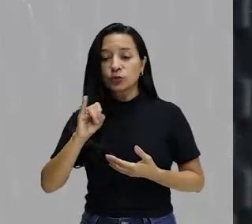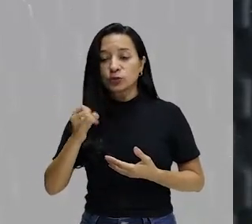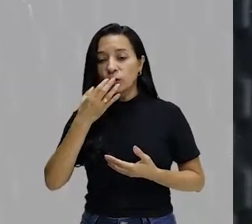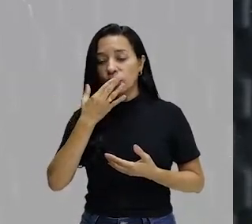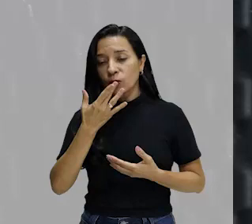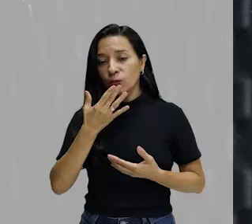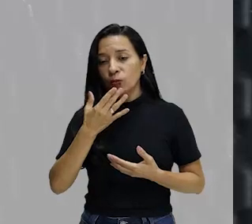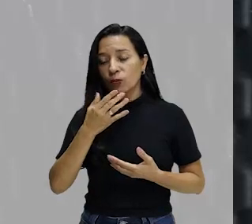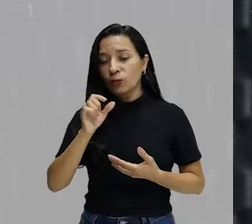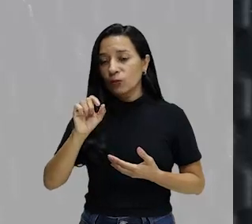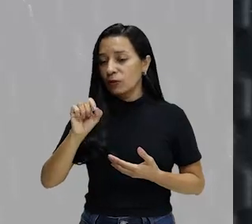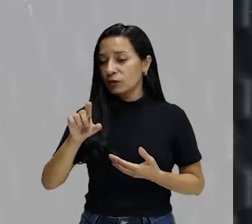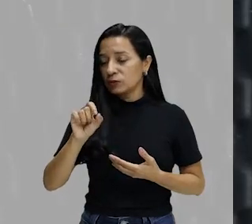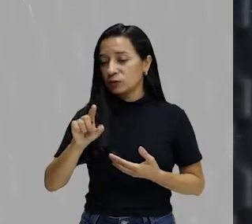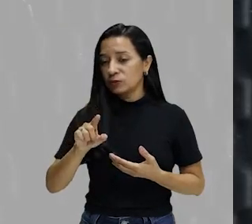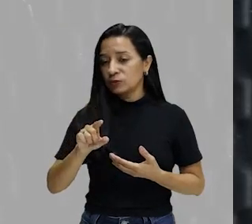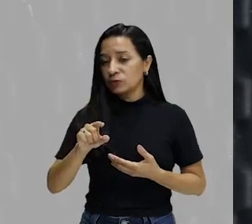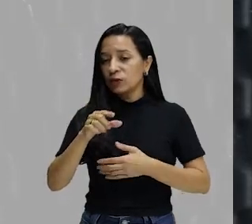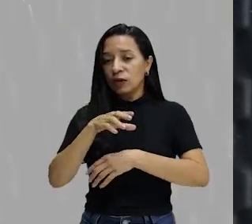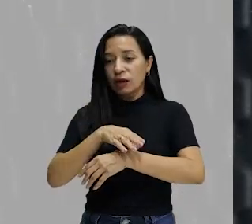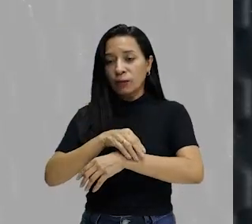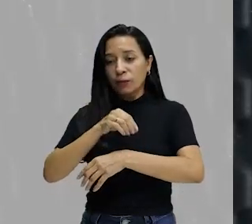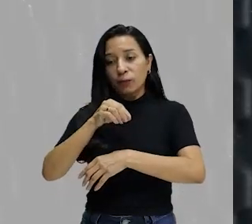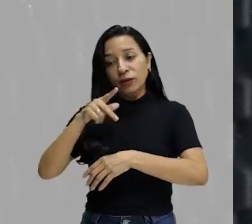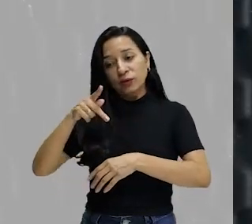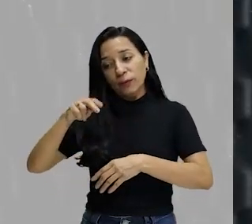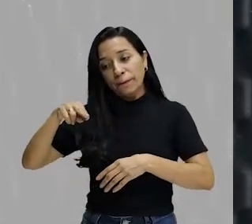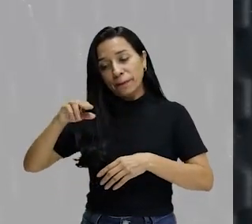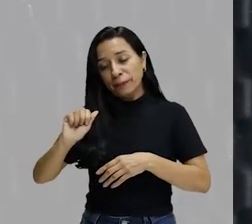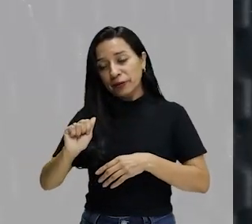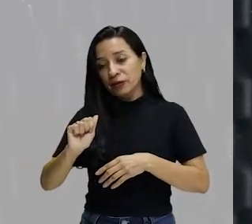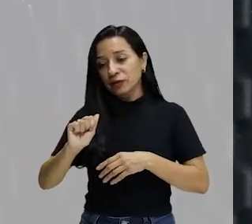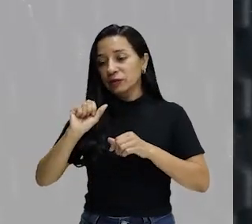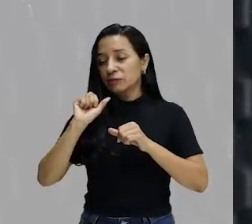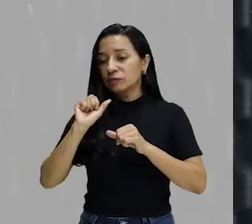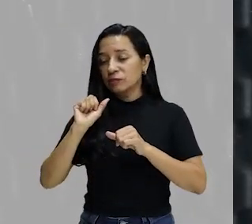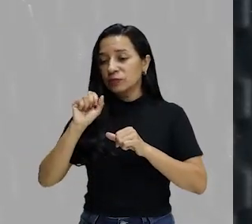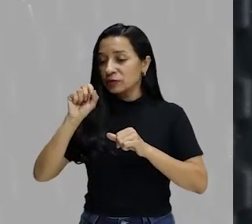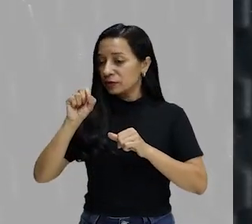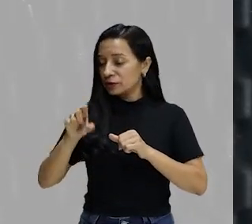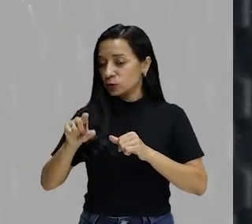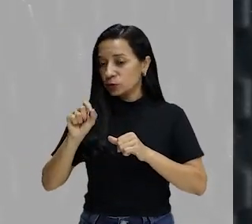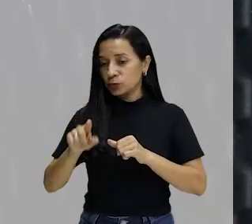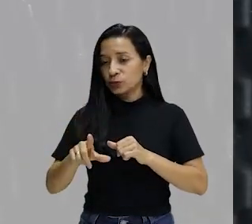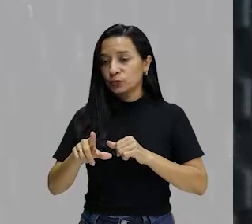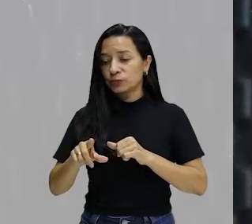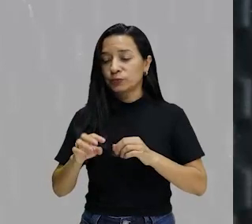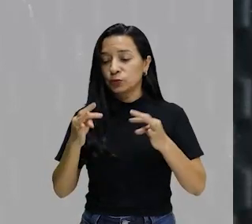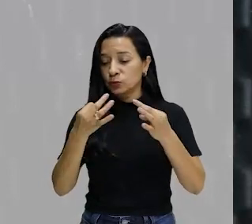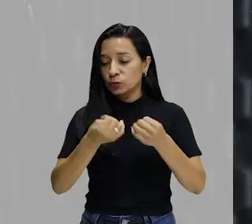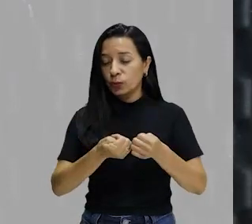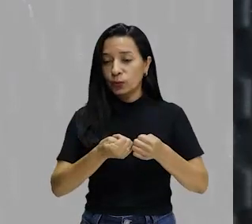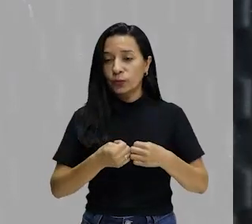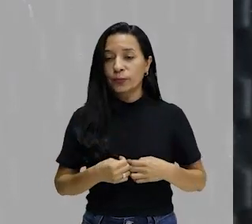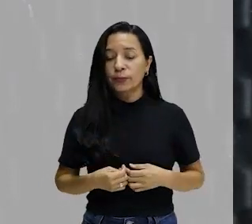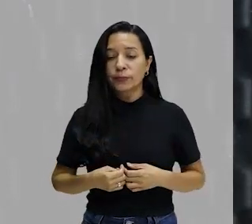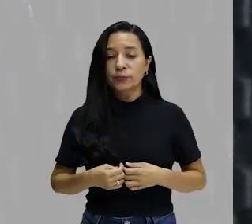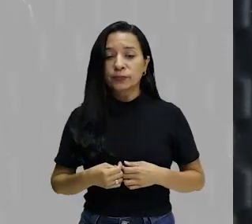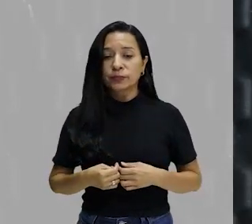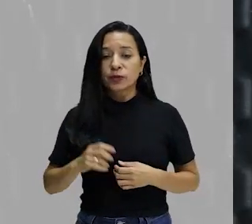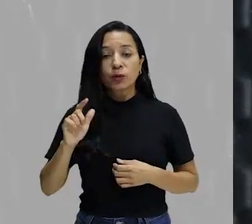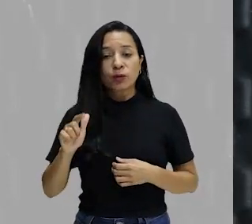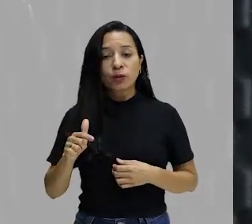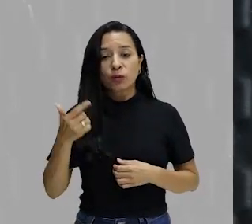melanina, que é o azul, a plumagem do pássaro vai ser totalmente azul, certo? Agora, o